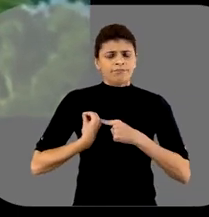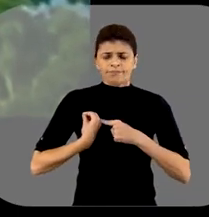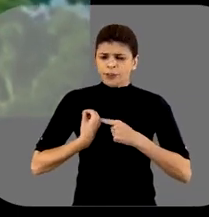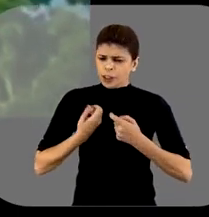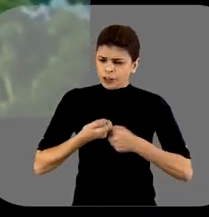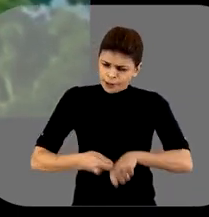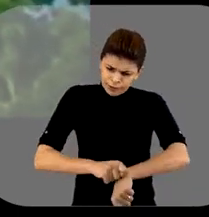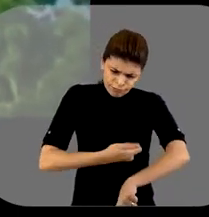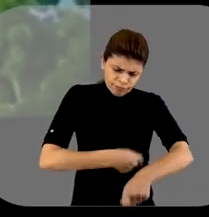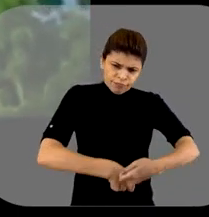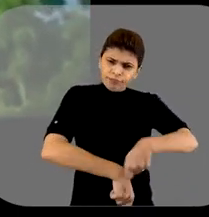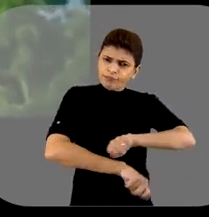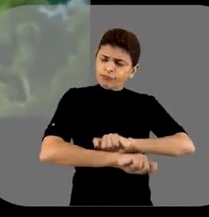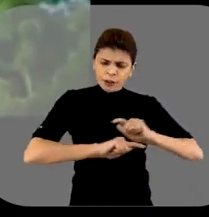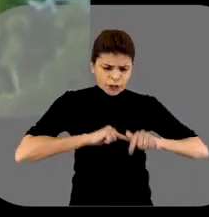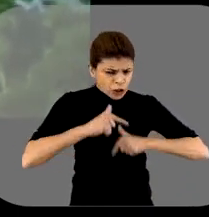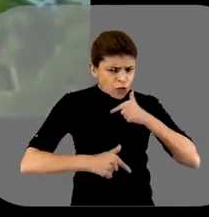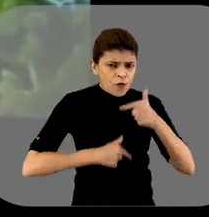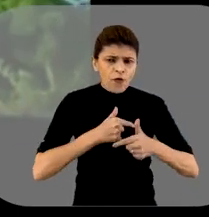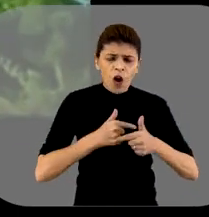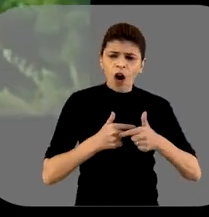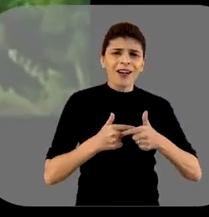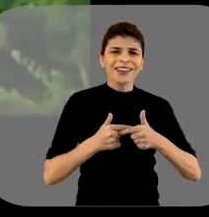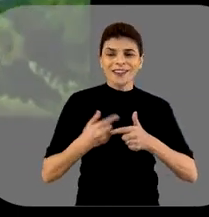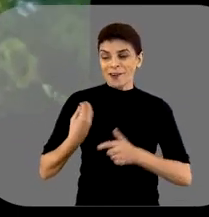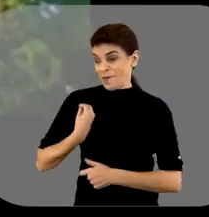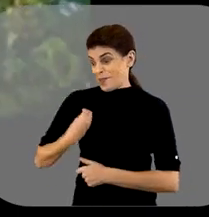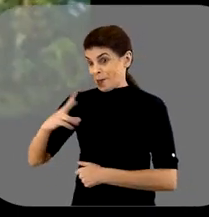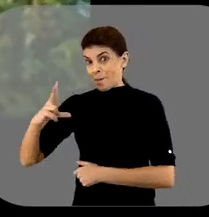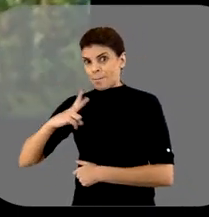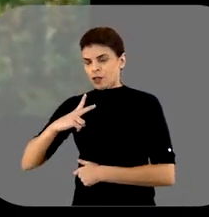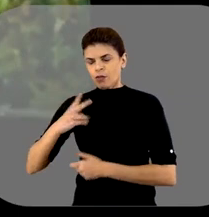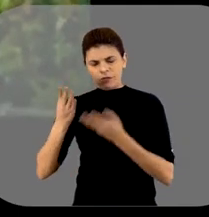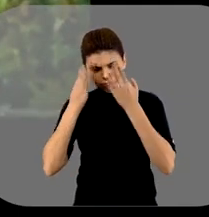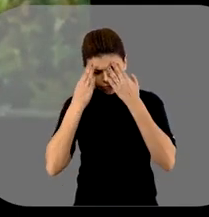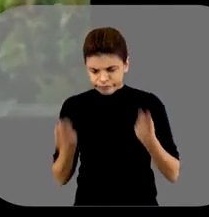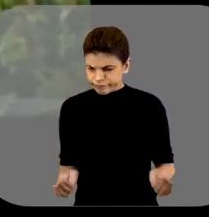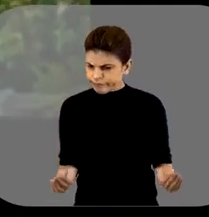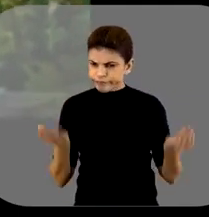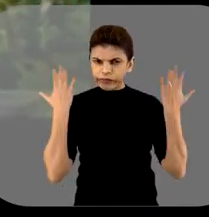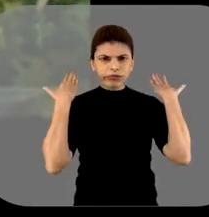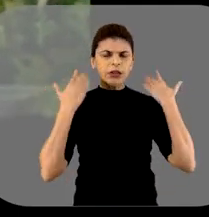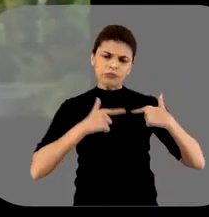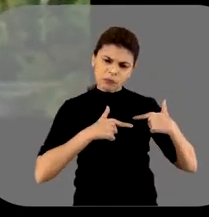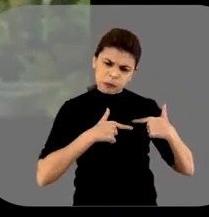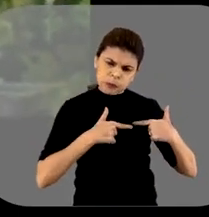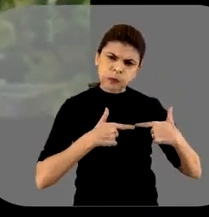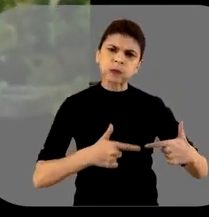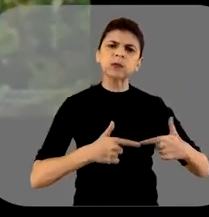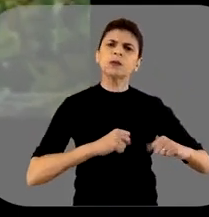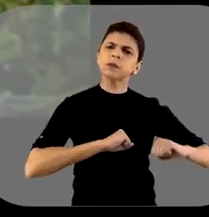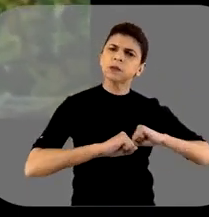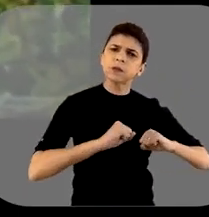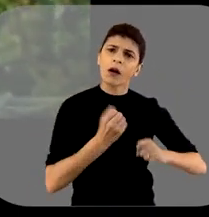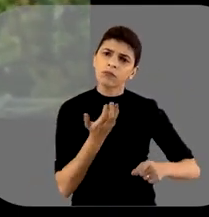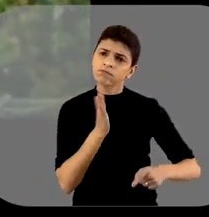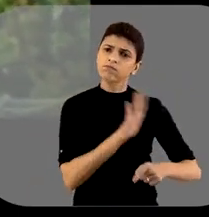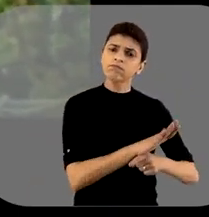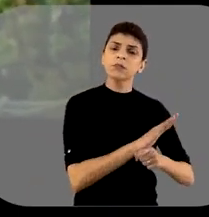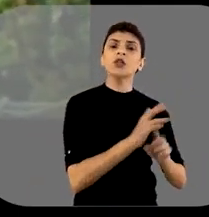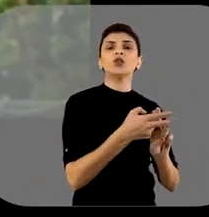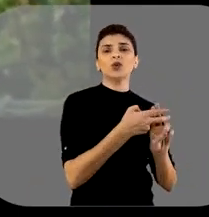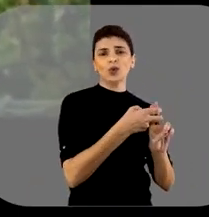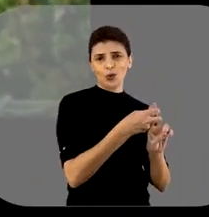dizer, deixam de lado seus projetos de vida pessoal por essa militância, porque